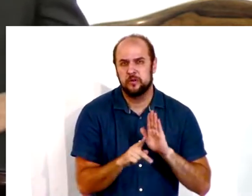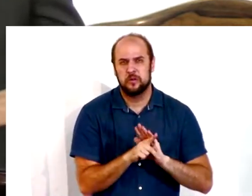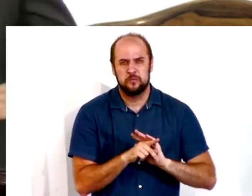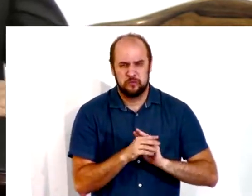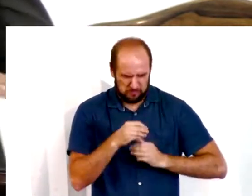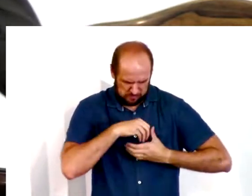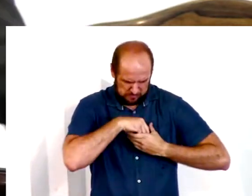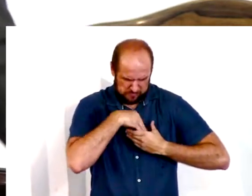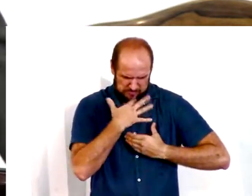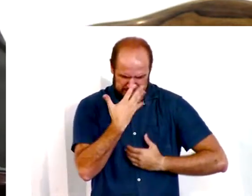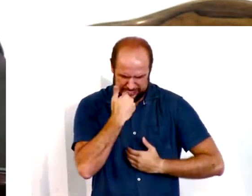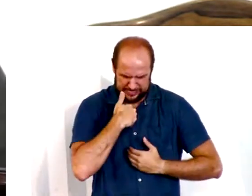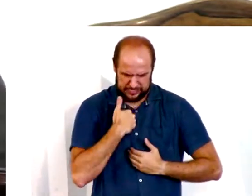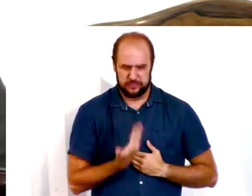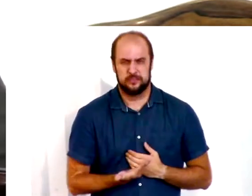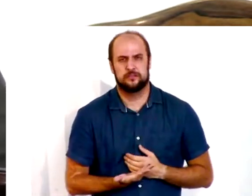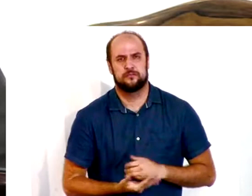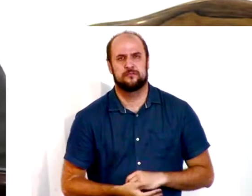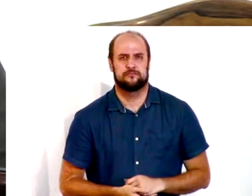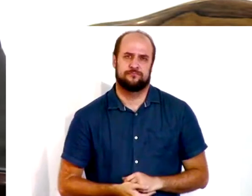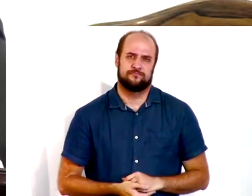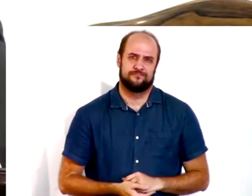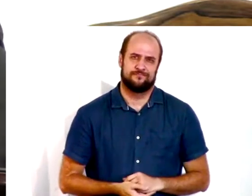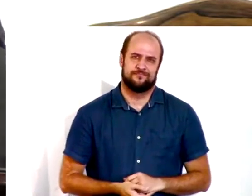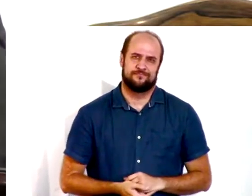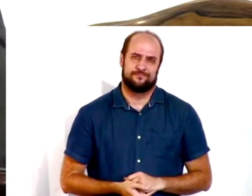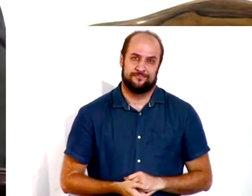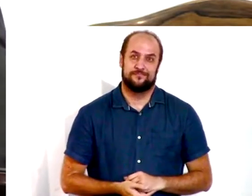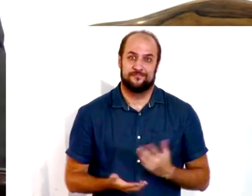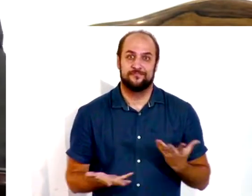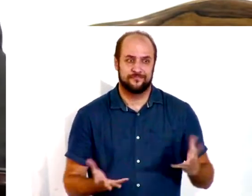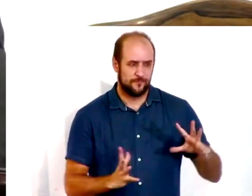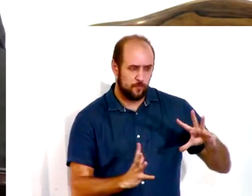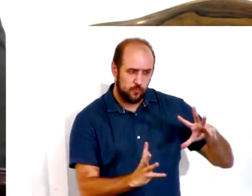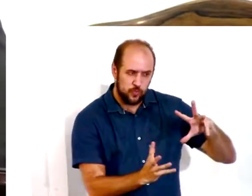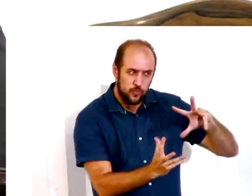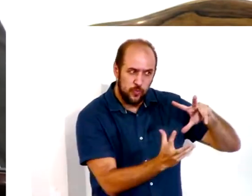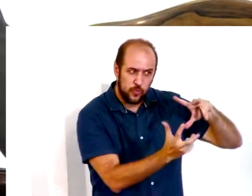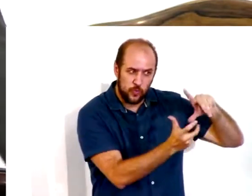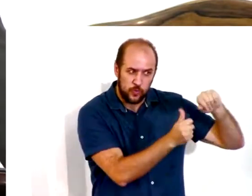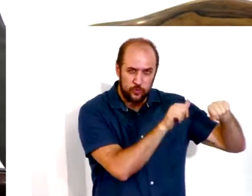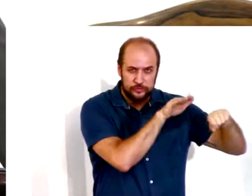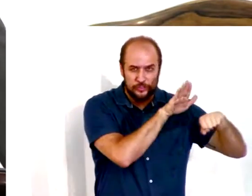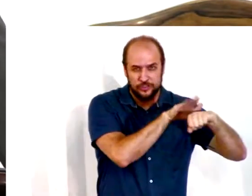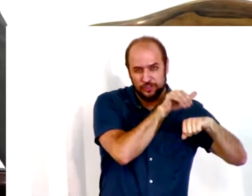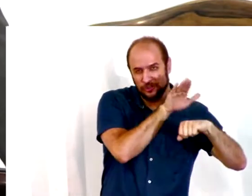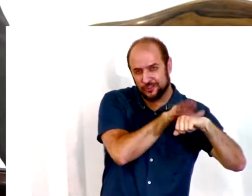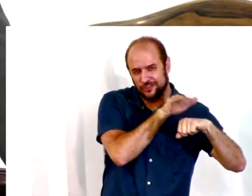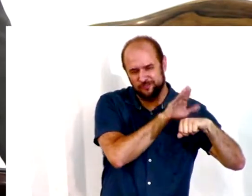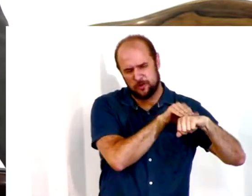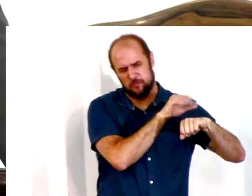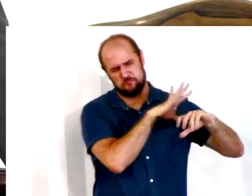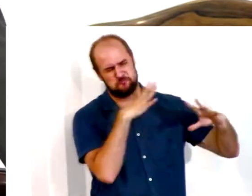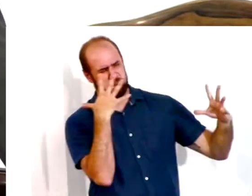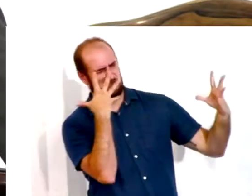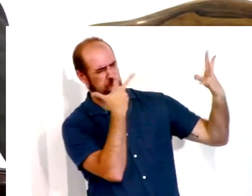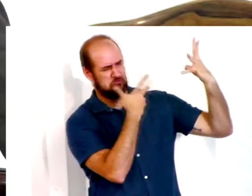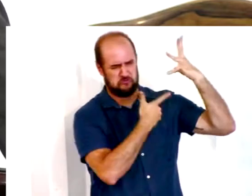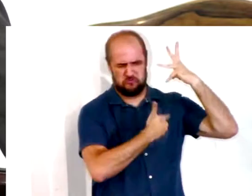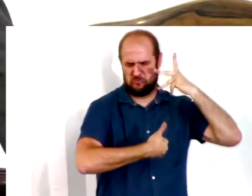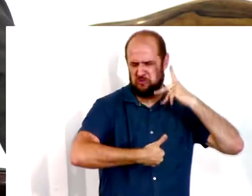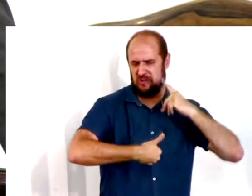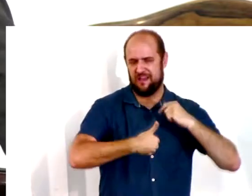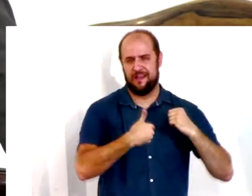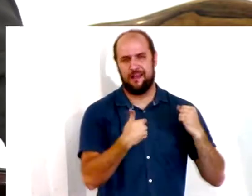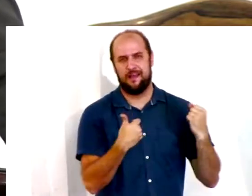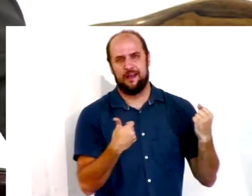velha natureza que tínhamos. O mundo oferece banquetes. Esse